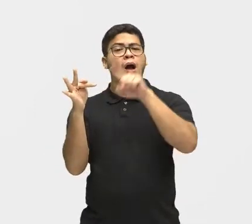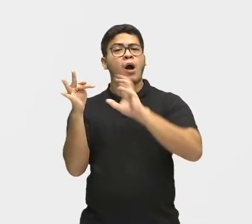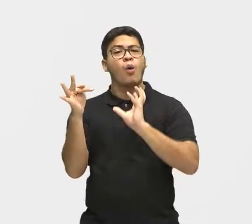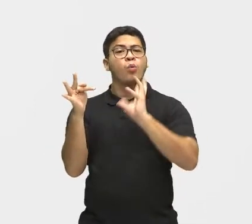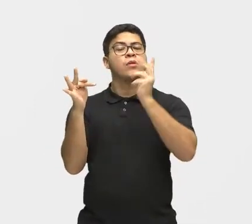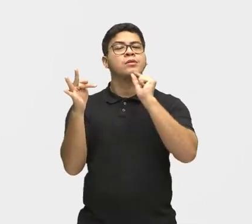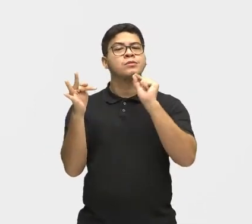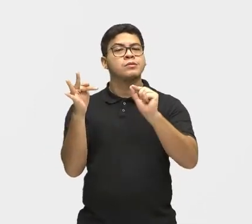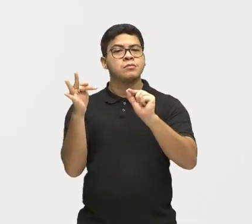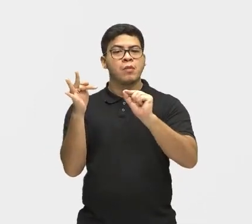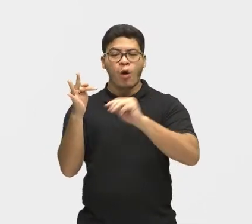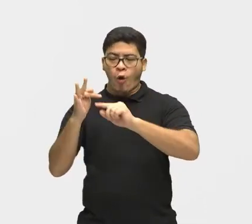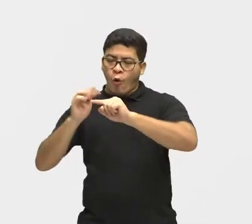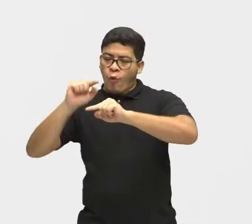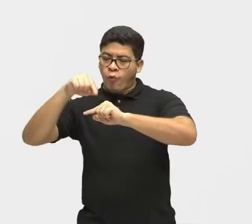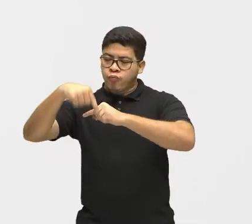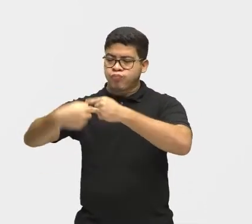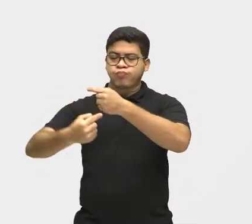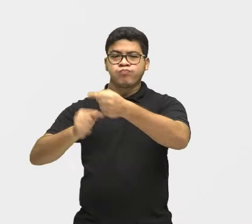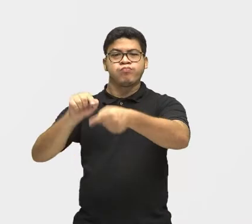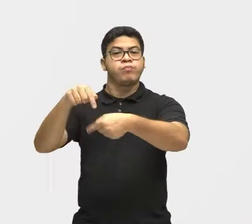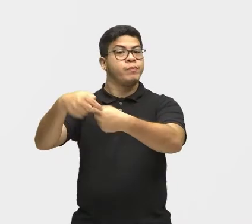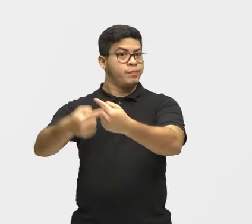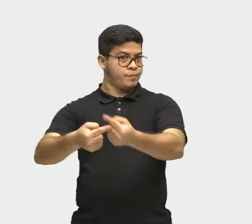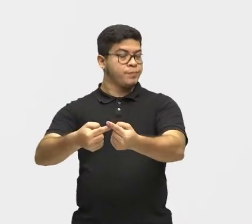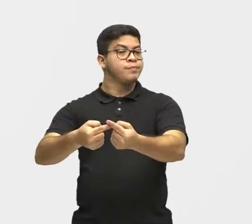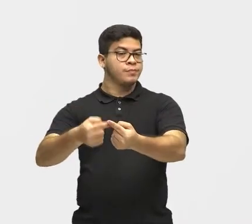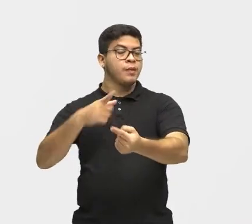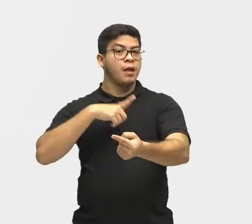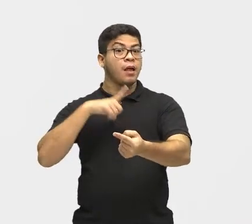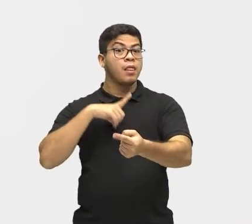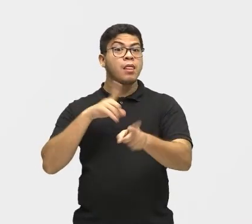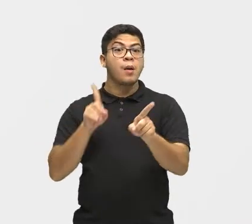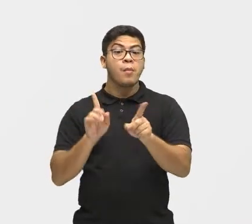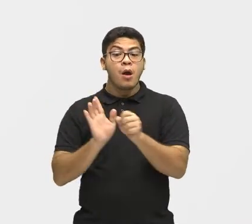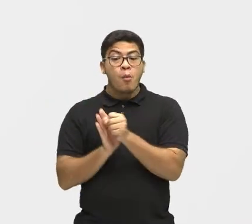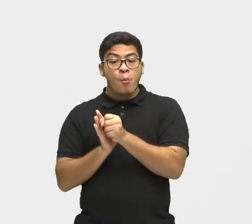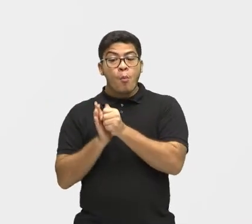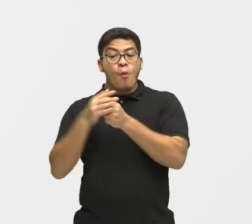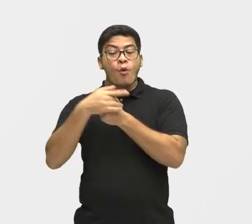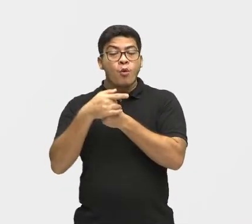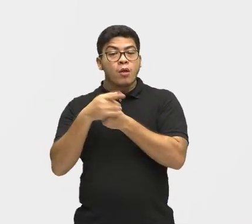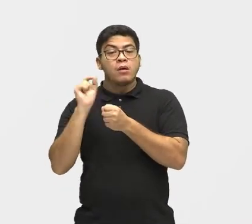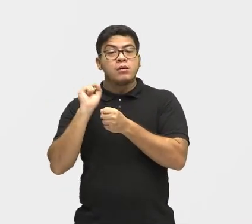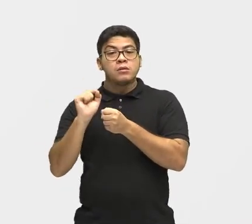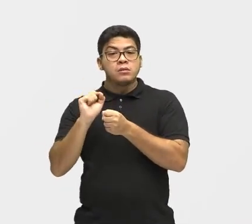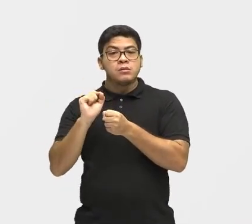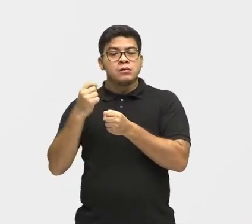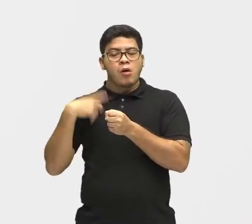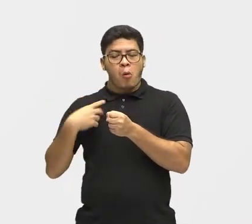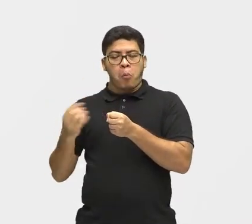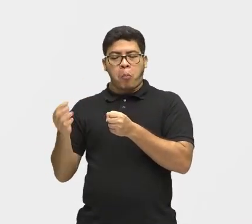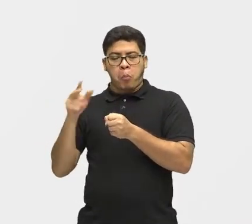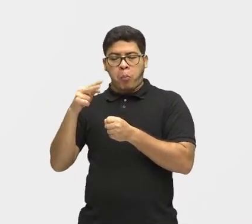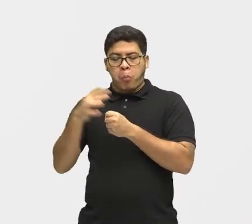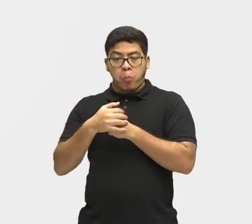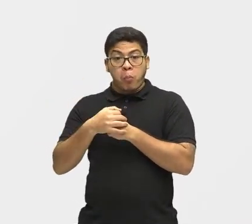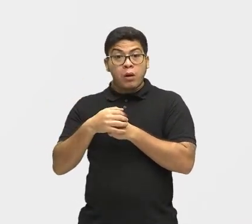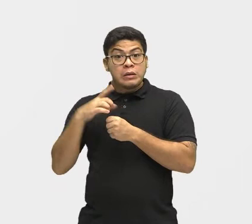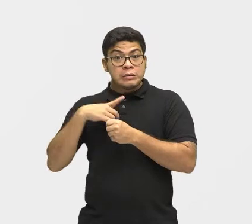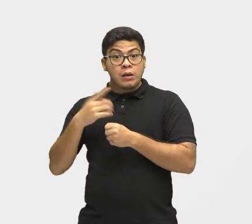reprodutivo. E a flor protege também os órgãos vegetativos aí,